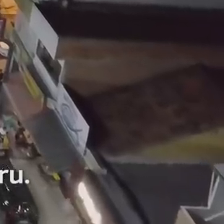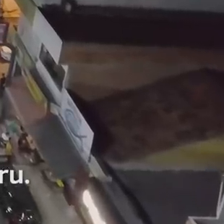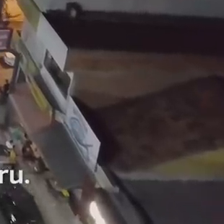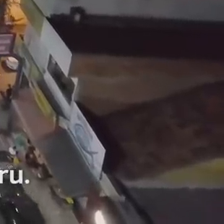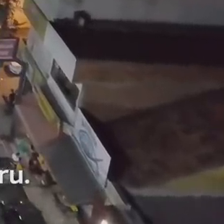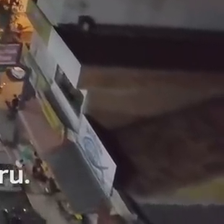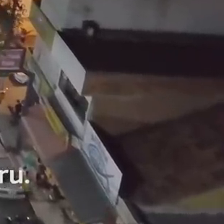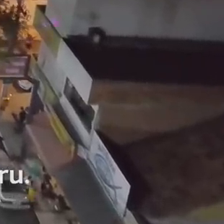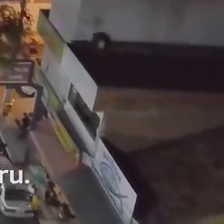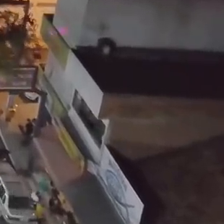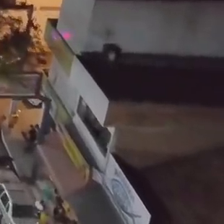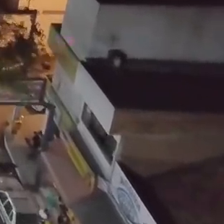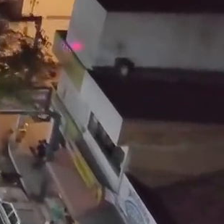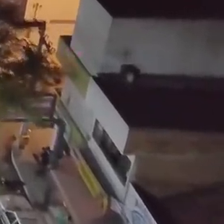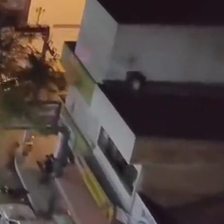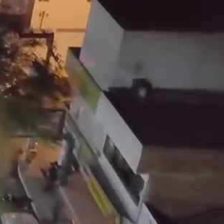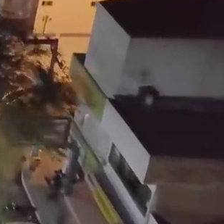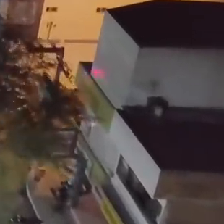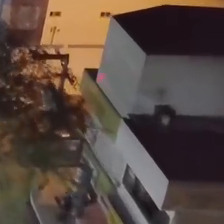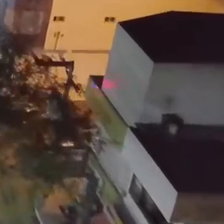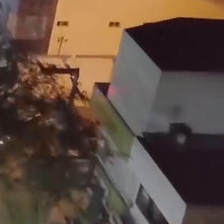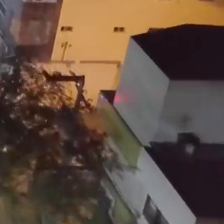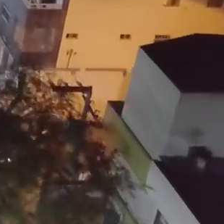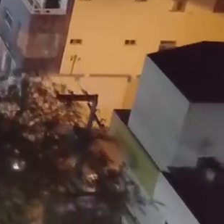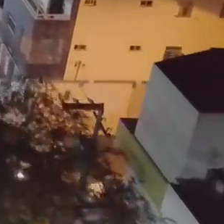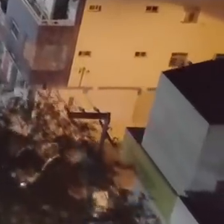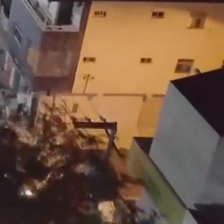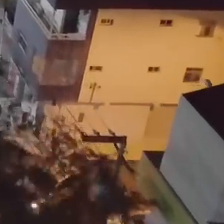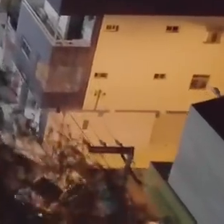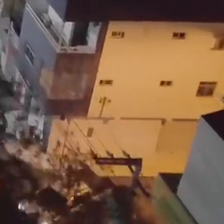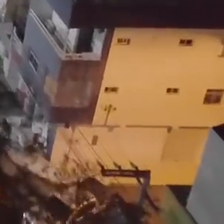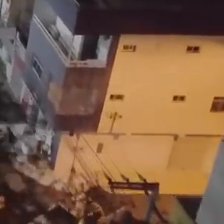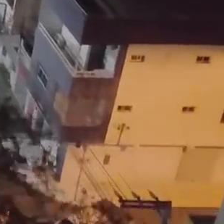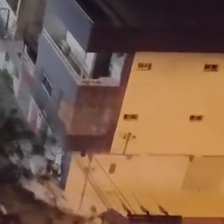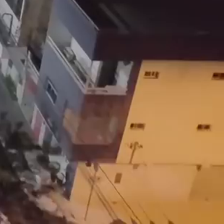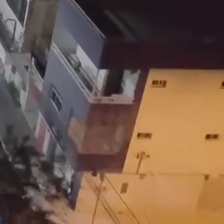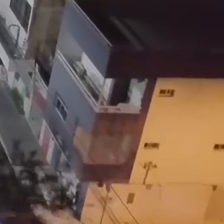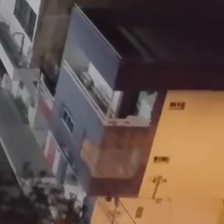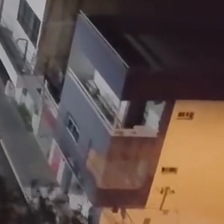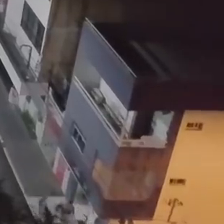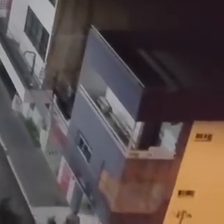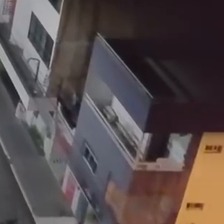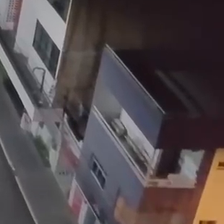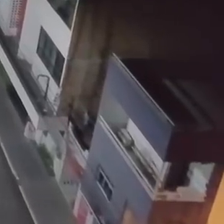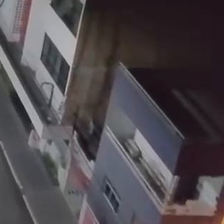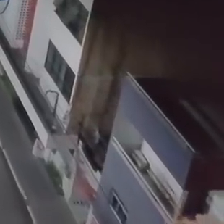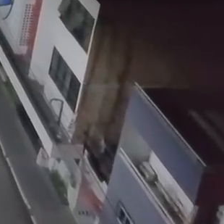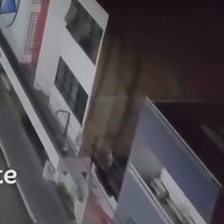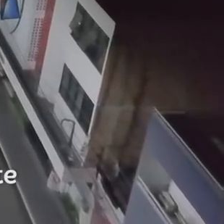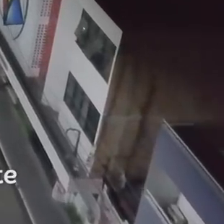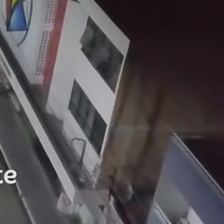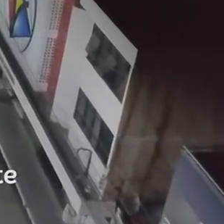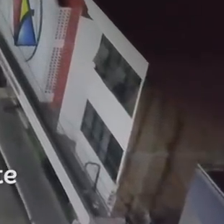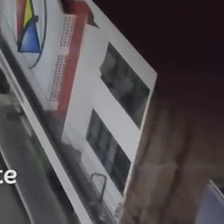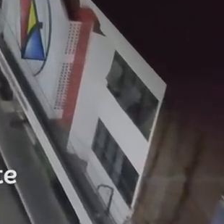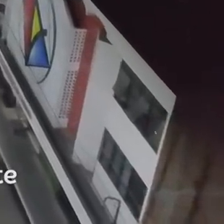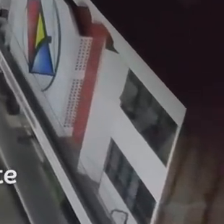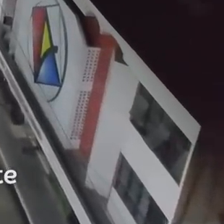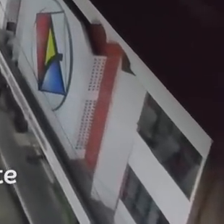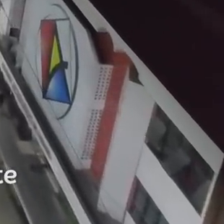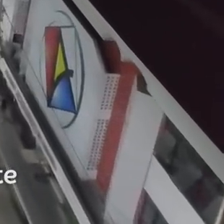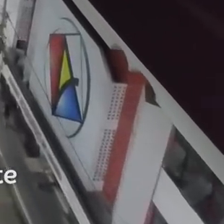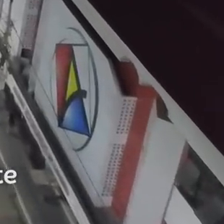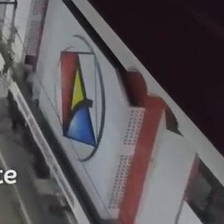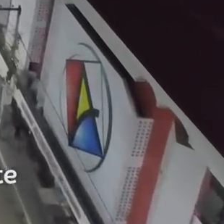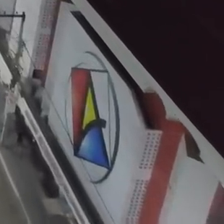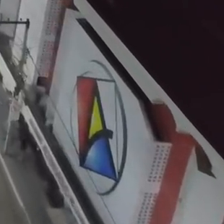integra Caruaru. Uma guia para o lazer, para o esporte, para o encontro entre as pessoas. Marcas do passado que